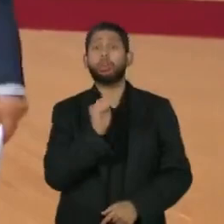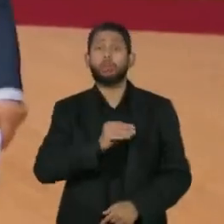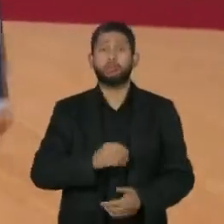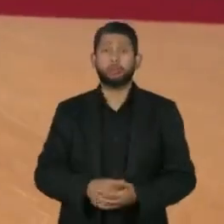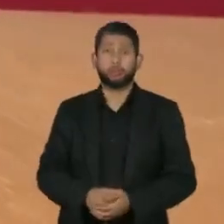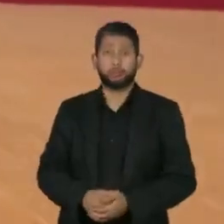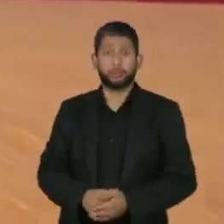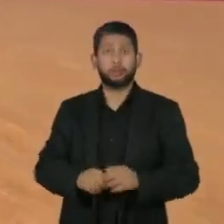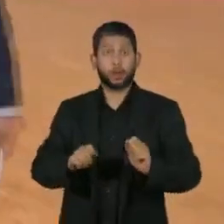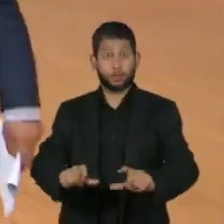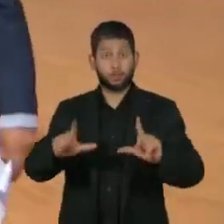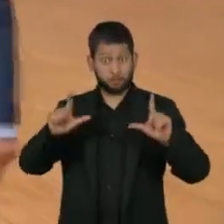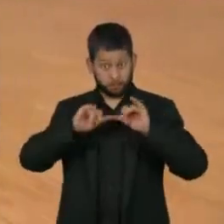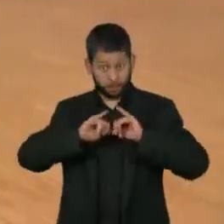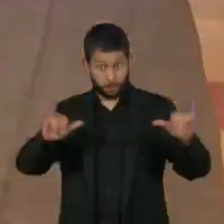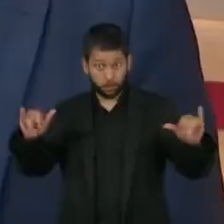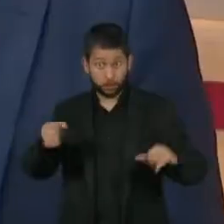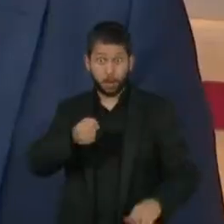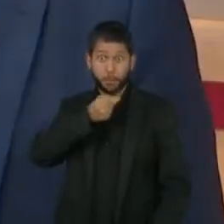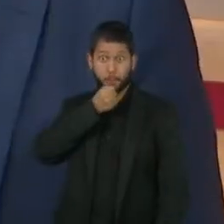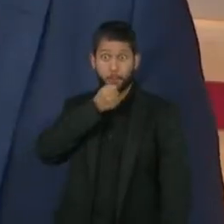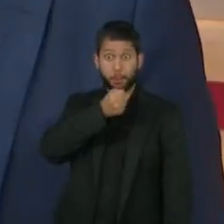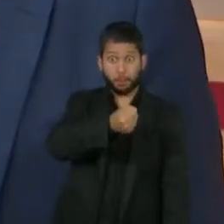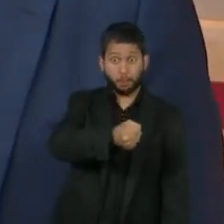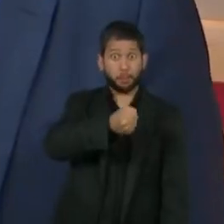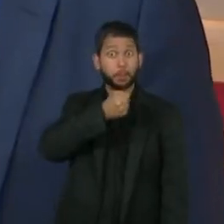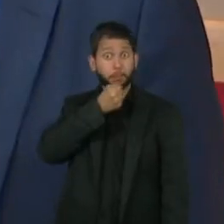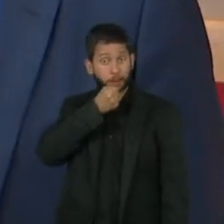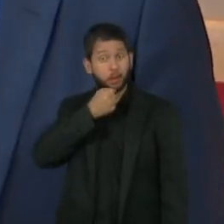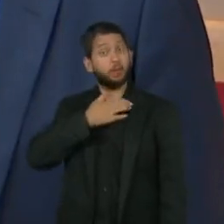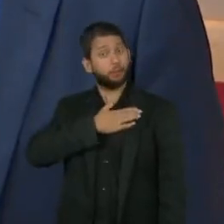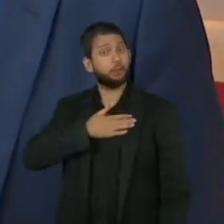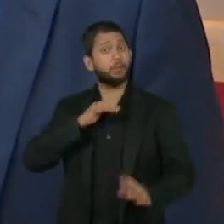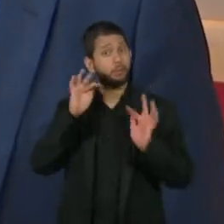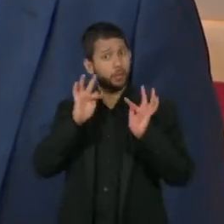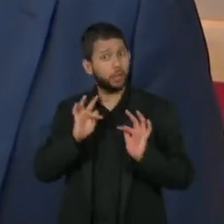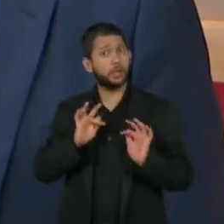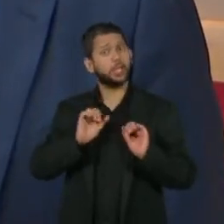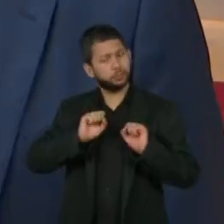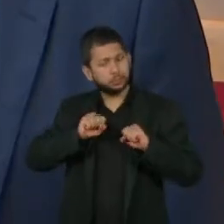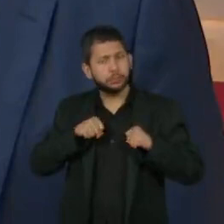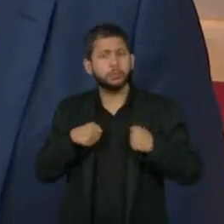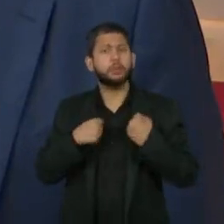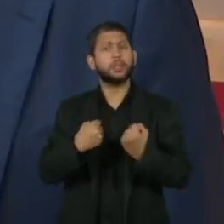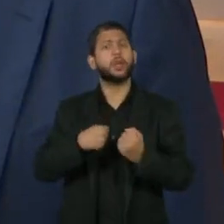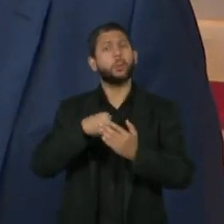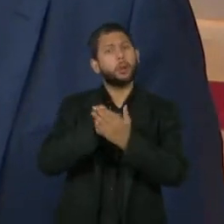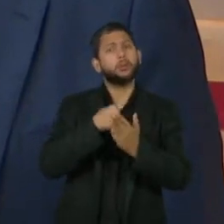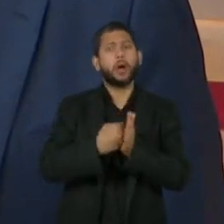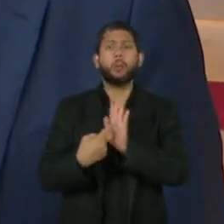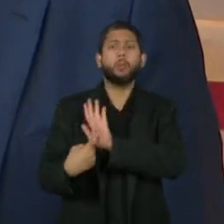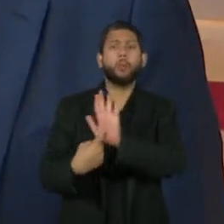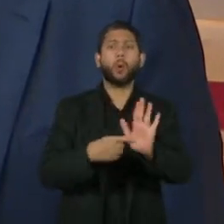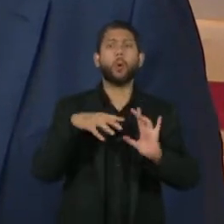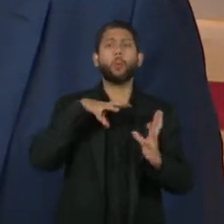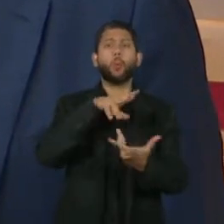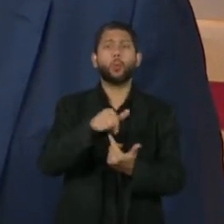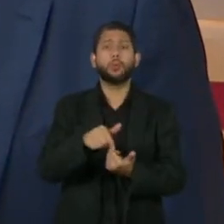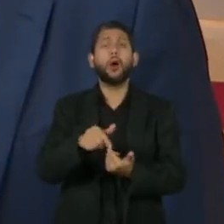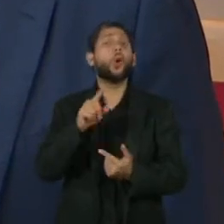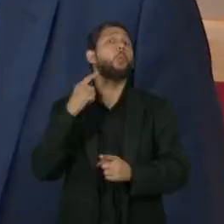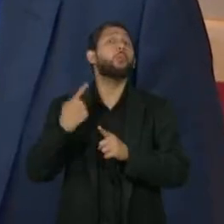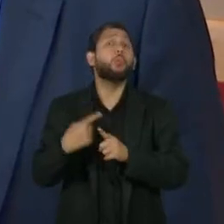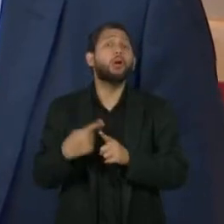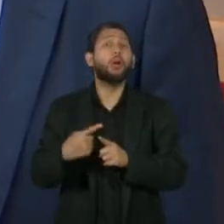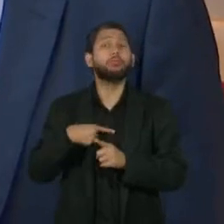e a imprensa Filippo grandi e se mostrou ansioso pela oportunidade de defender a sua batalha para que o mundo se lembre que a outras